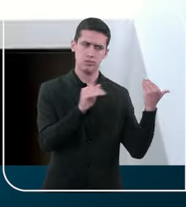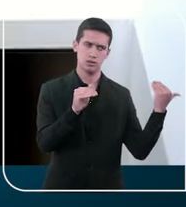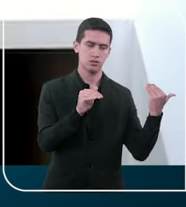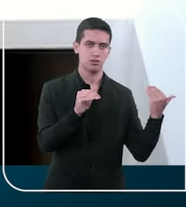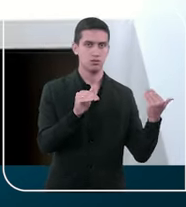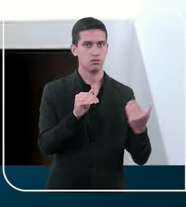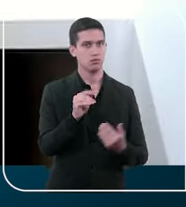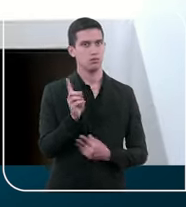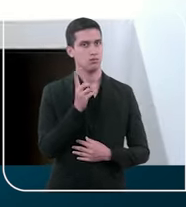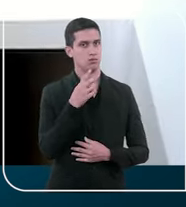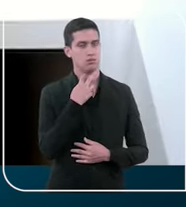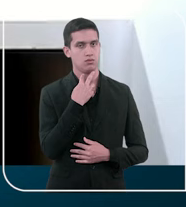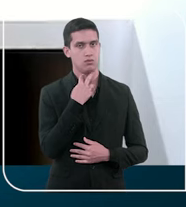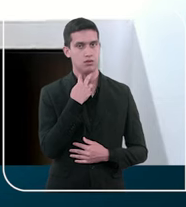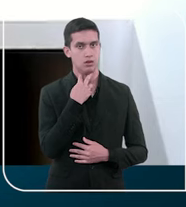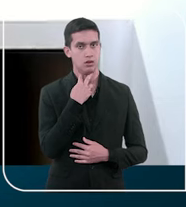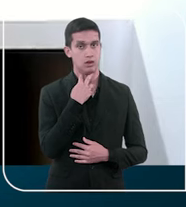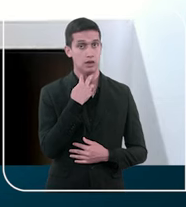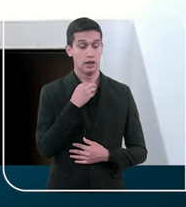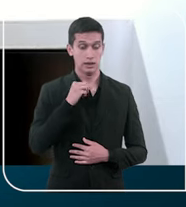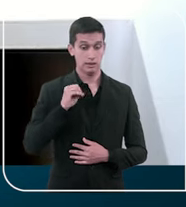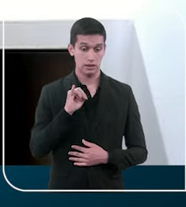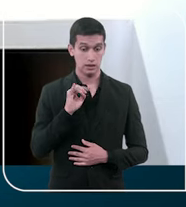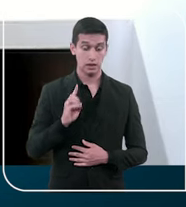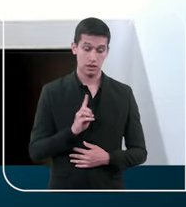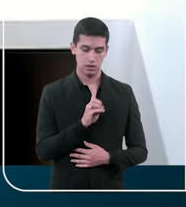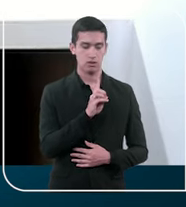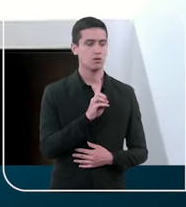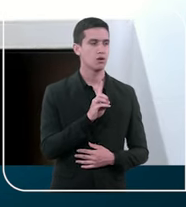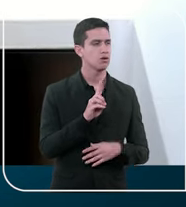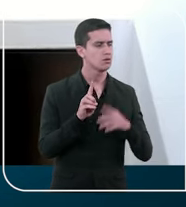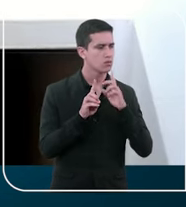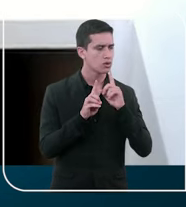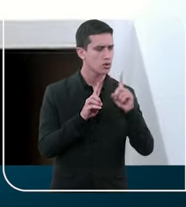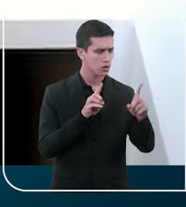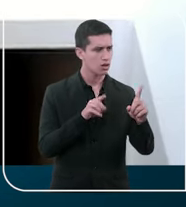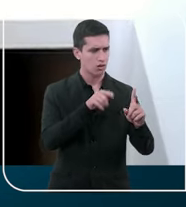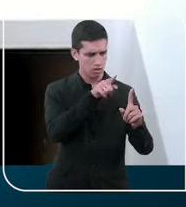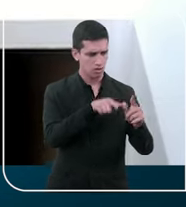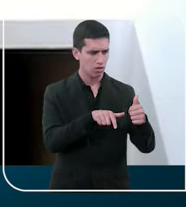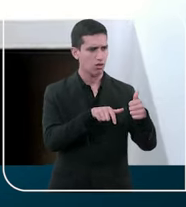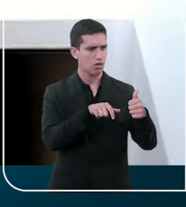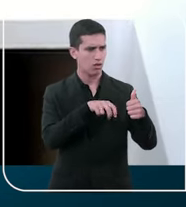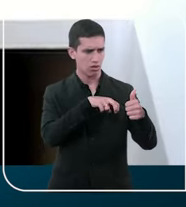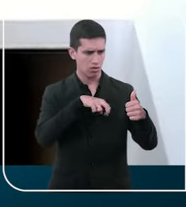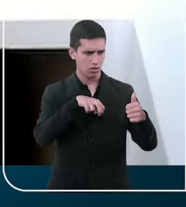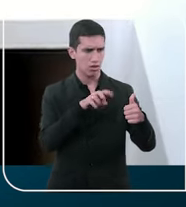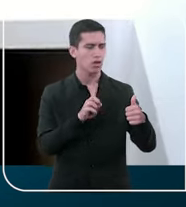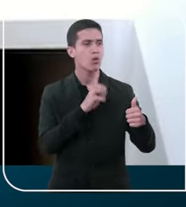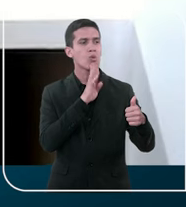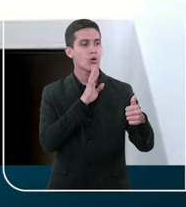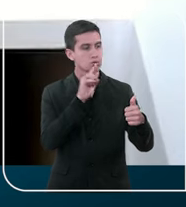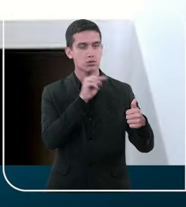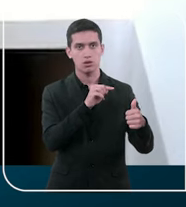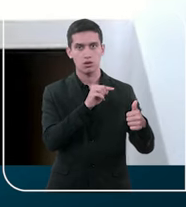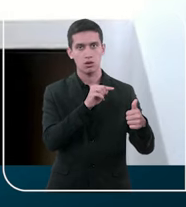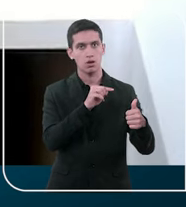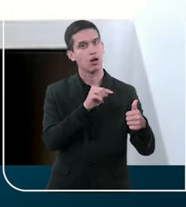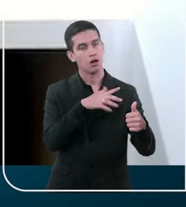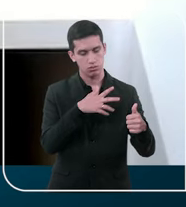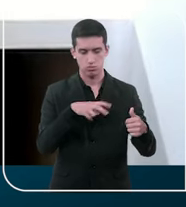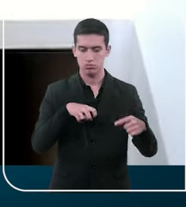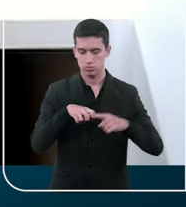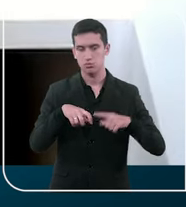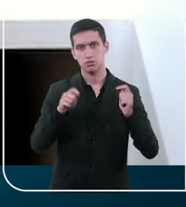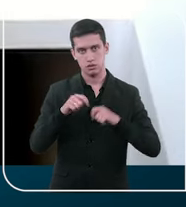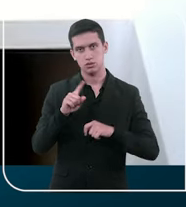relação aos demais. Devem se posicionar caso conheçam algum dos envolvidos, porque há possibilidade de declaração de suspeição ou de impedimento